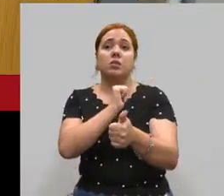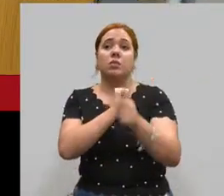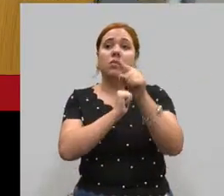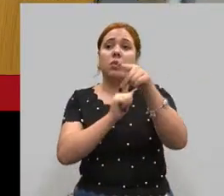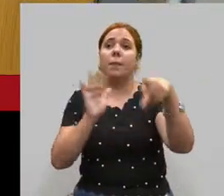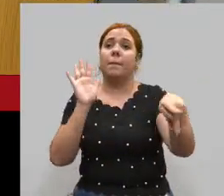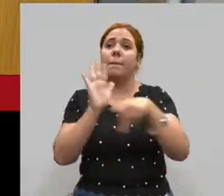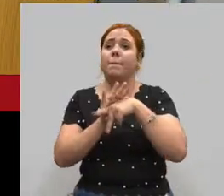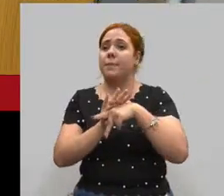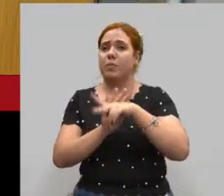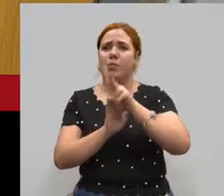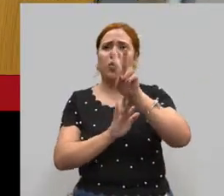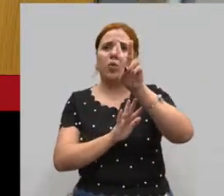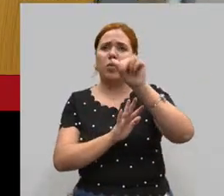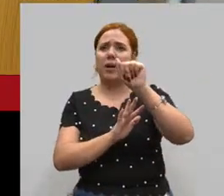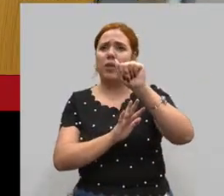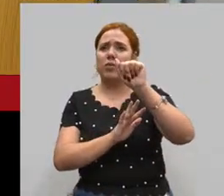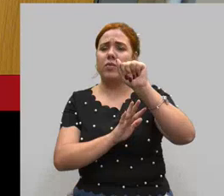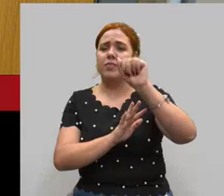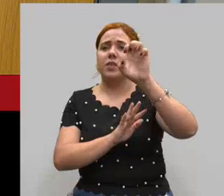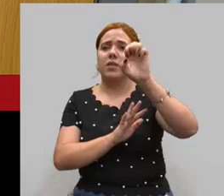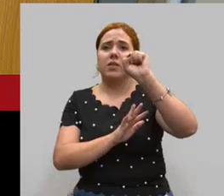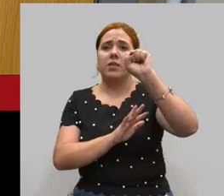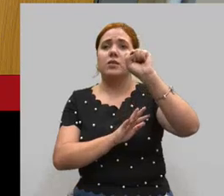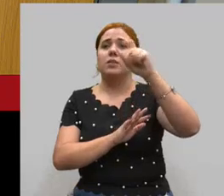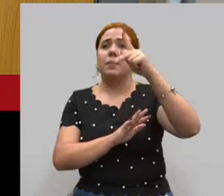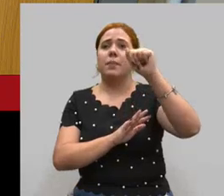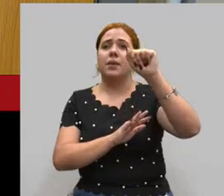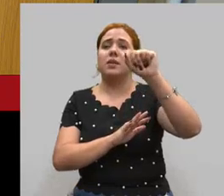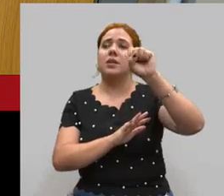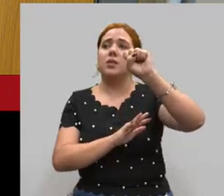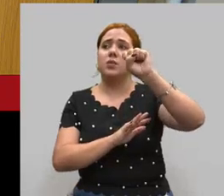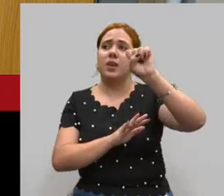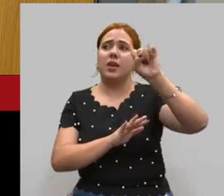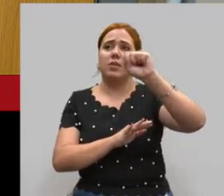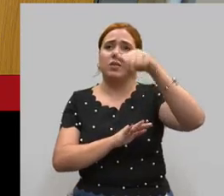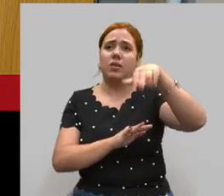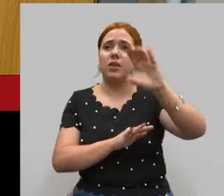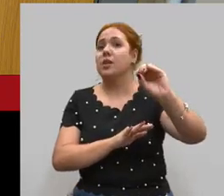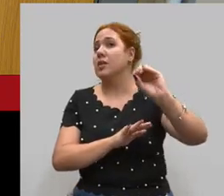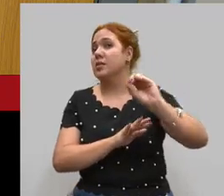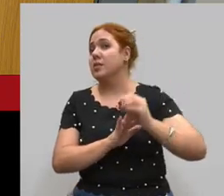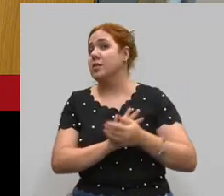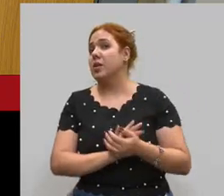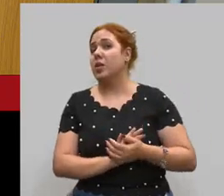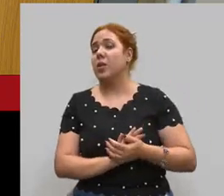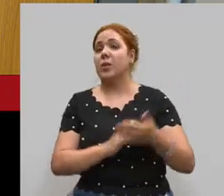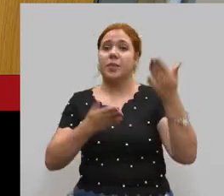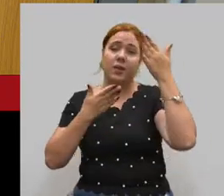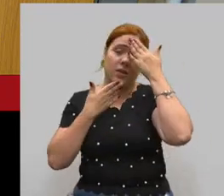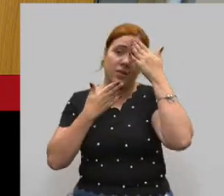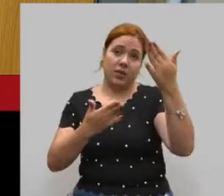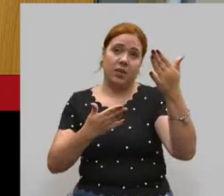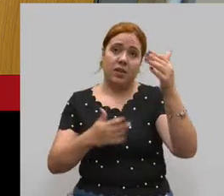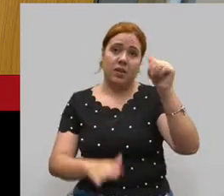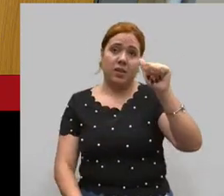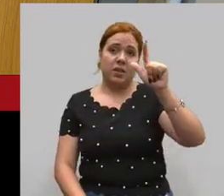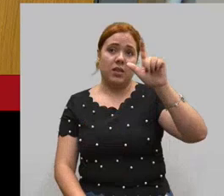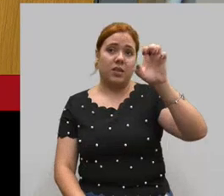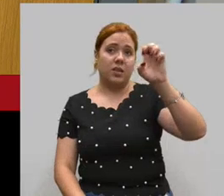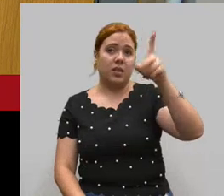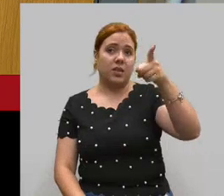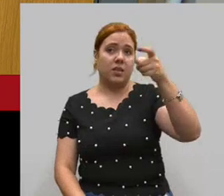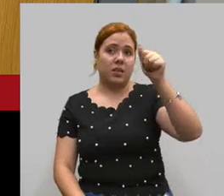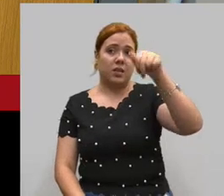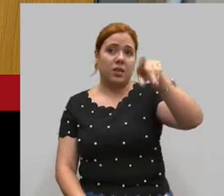minutos boa tarde boa tarde Dr Maurício Boa tarde Deputado Dana Rocha cumprimento e parabenizo pela